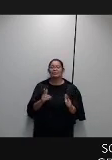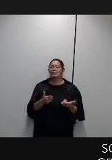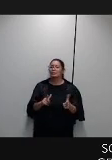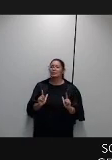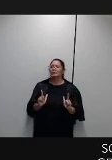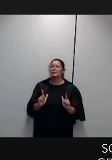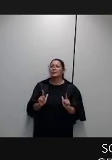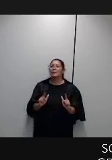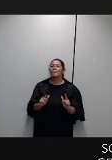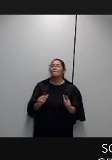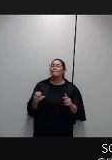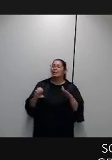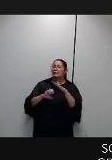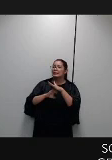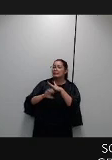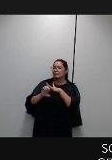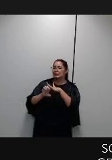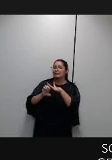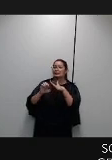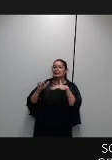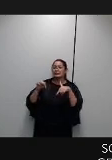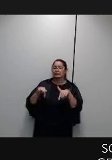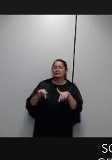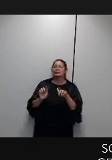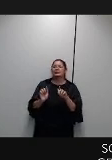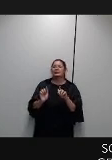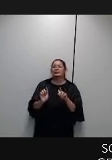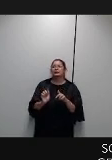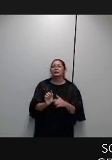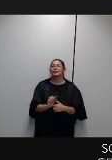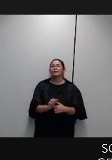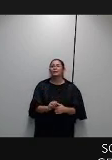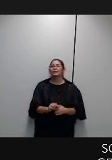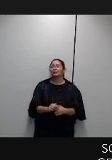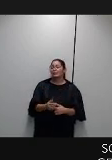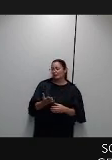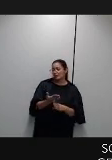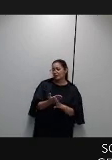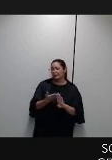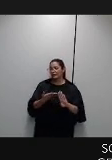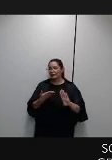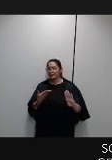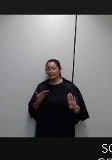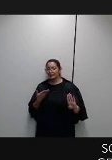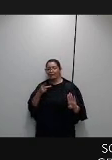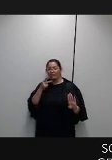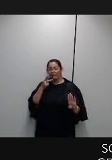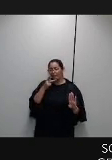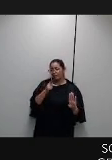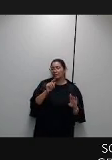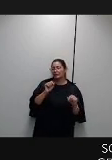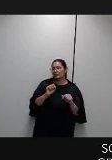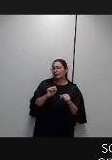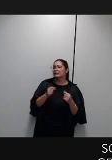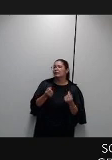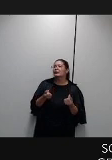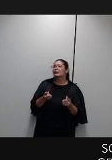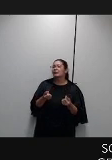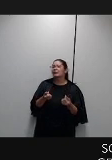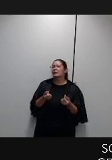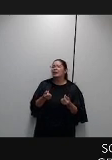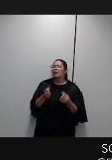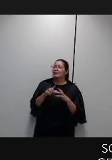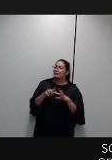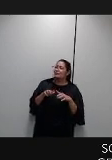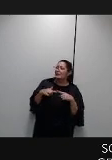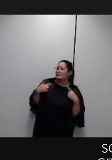empresa altura inicialmente tem-se por afastar a alegação de que a fase de decoração e uma